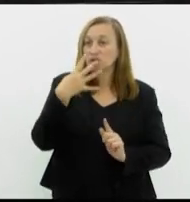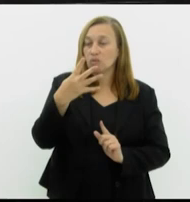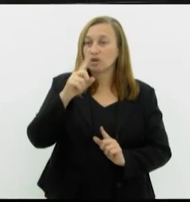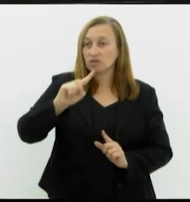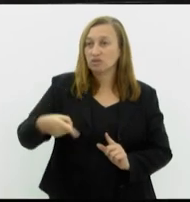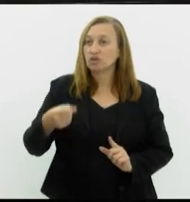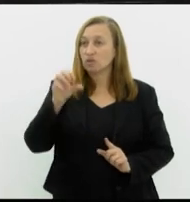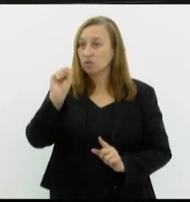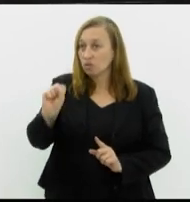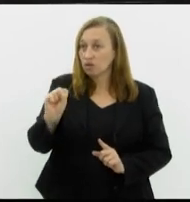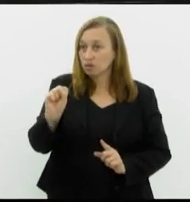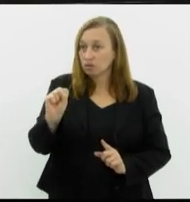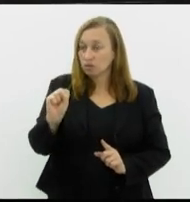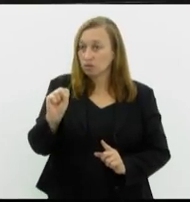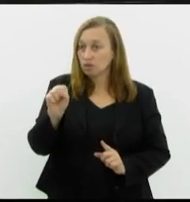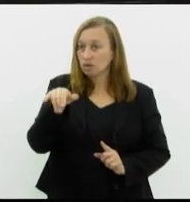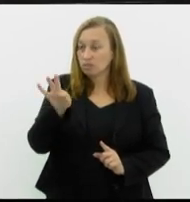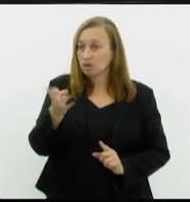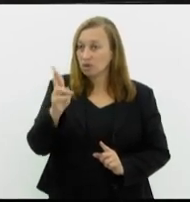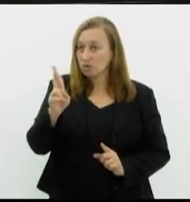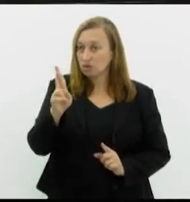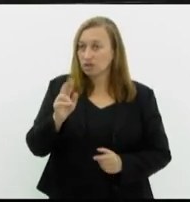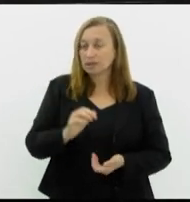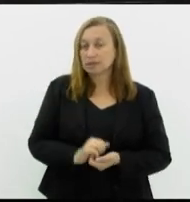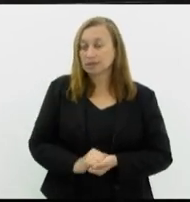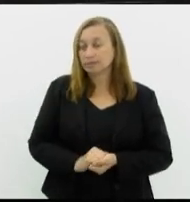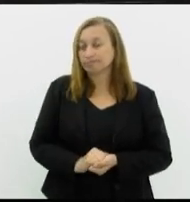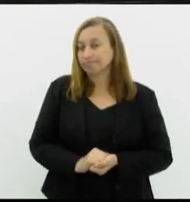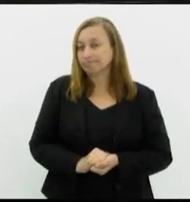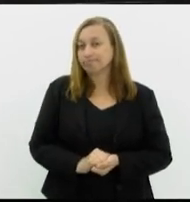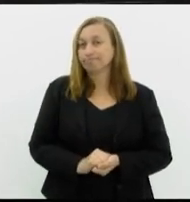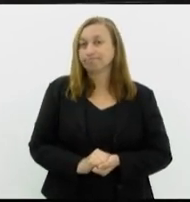4,8 bilhões de reais.